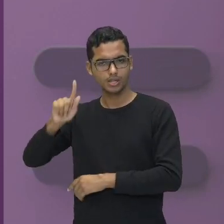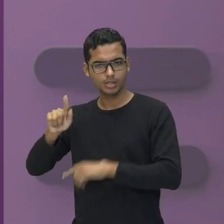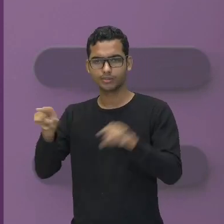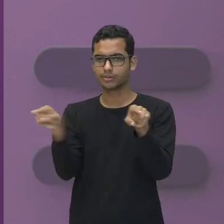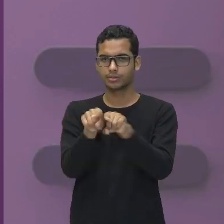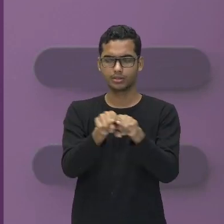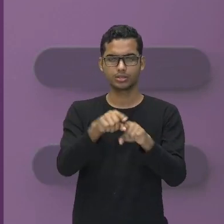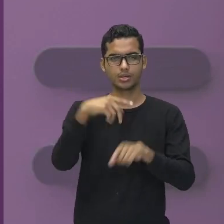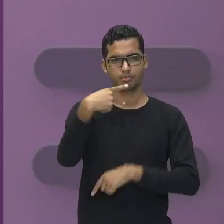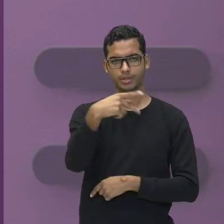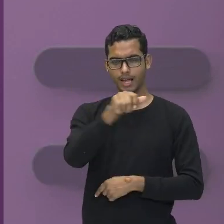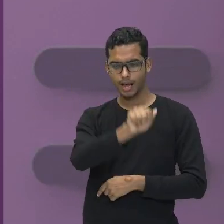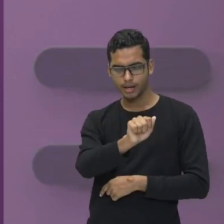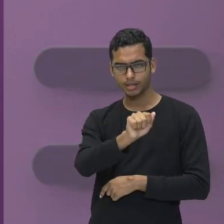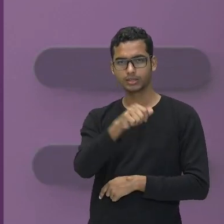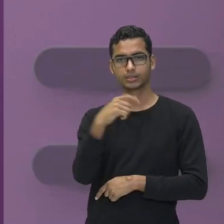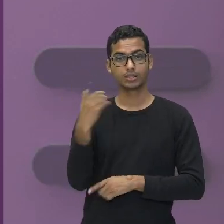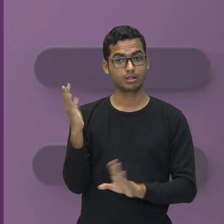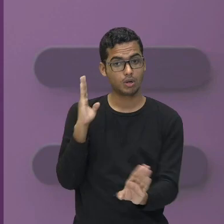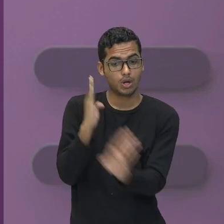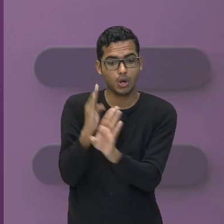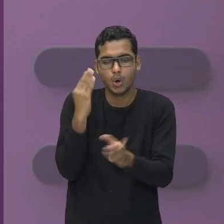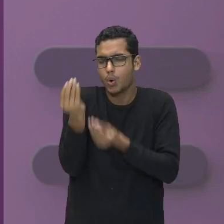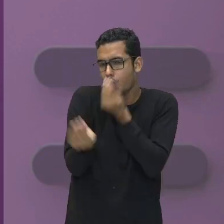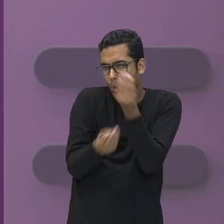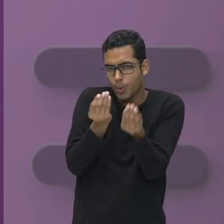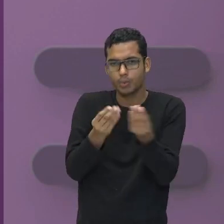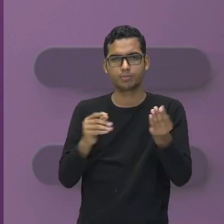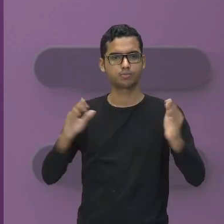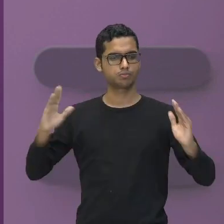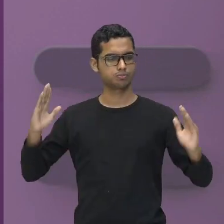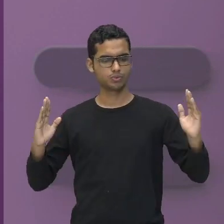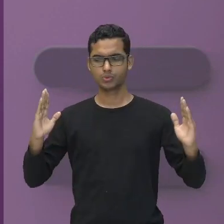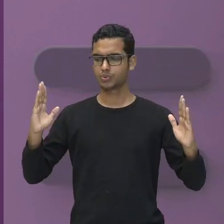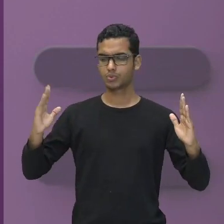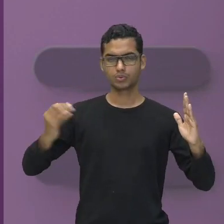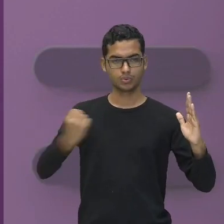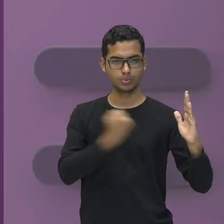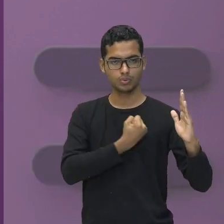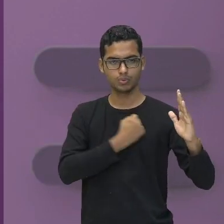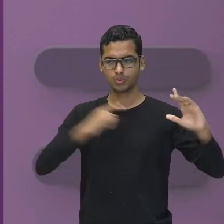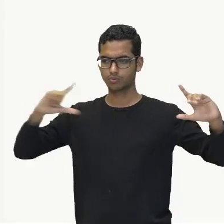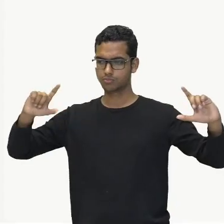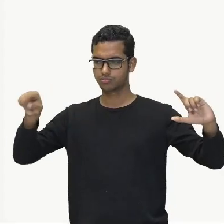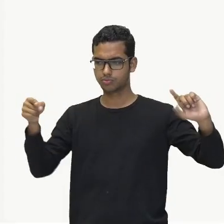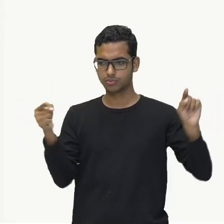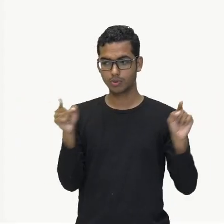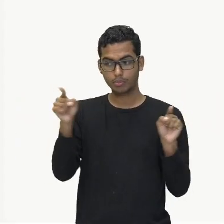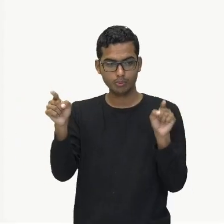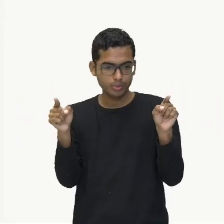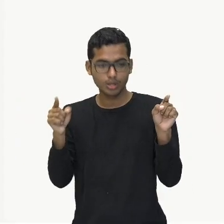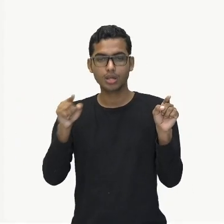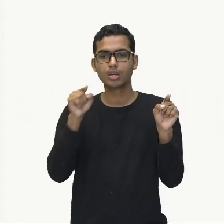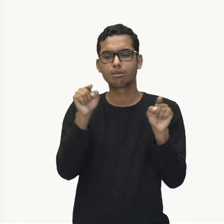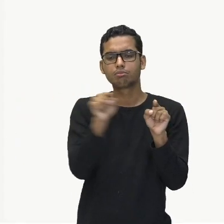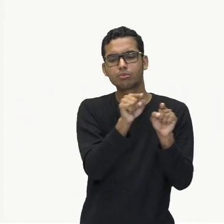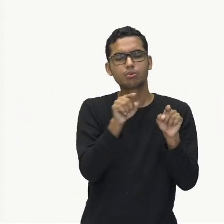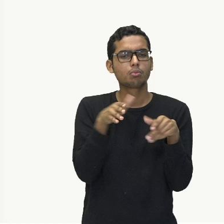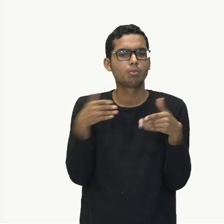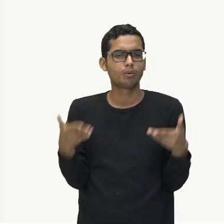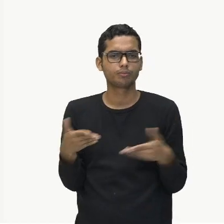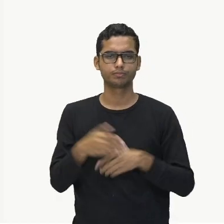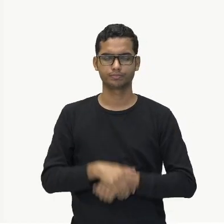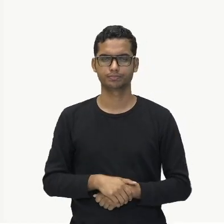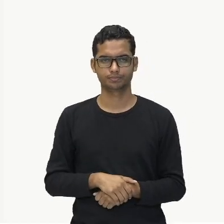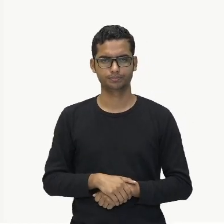vocês como é que a gente descobre quem são esses termos aí do meio. Bacana? Então vamos para a nossa cartela, a nossa primeira cartela aí,